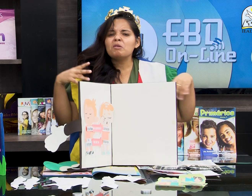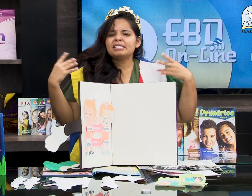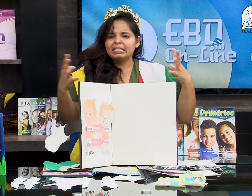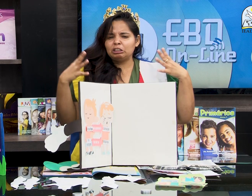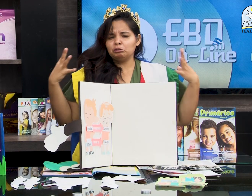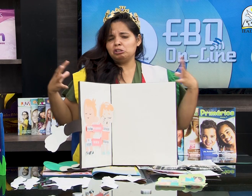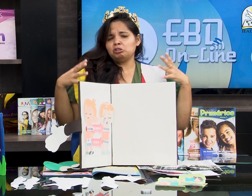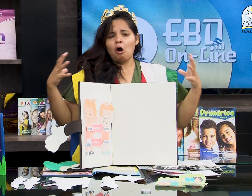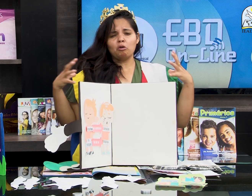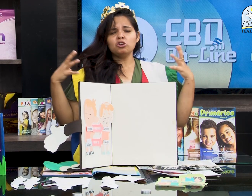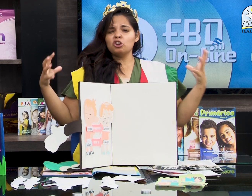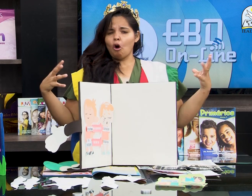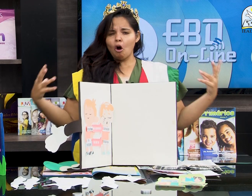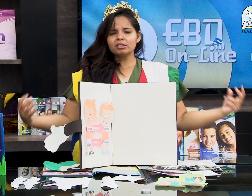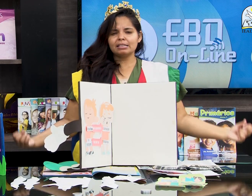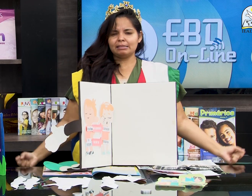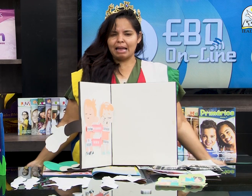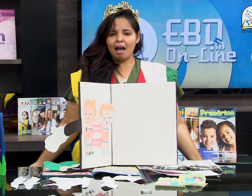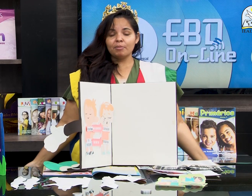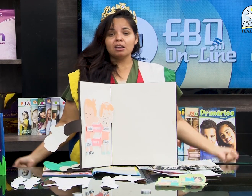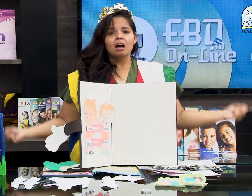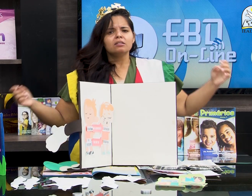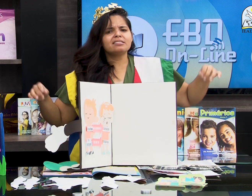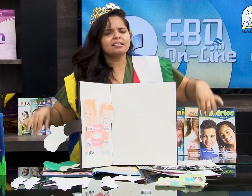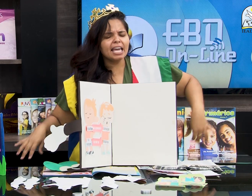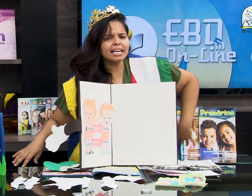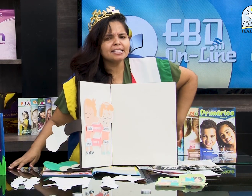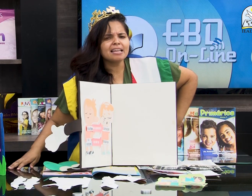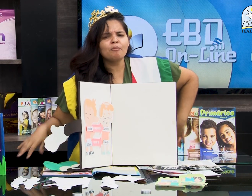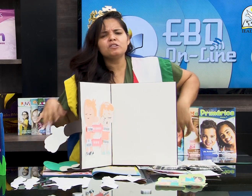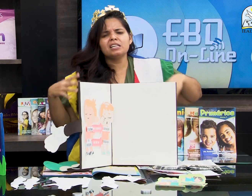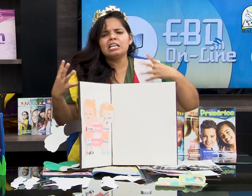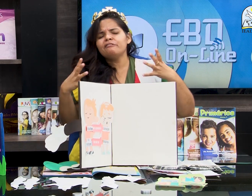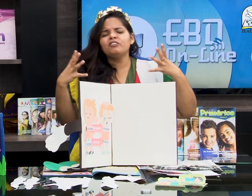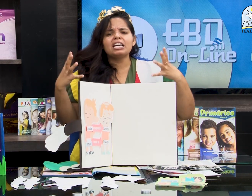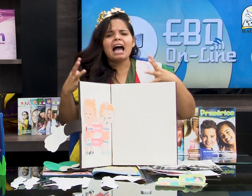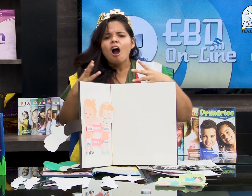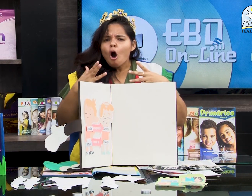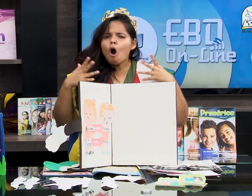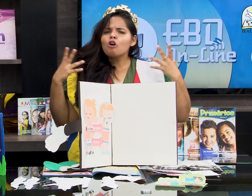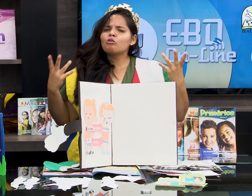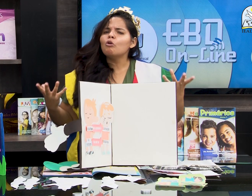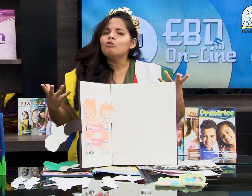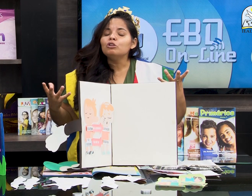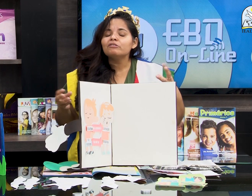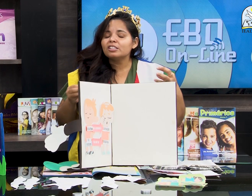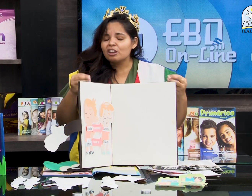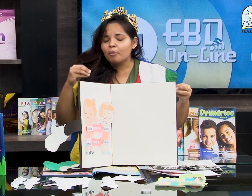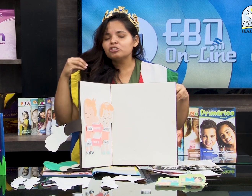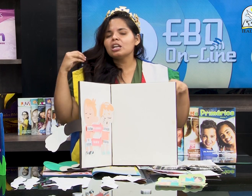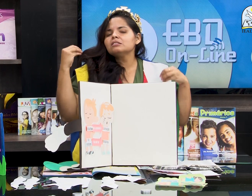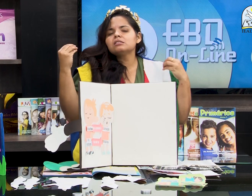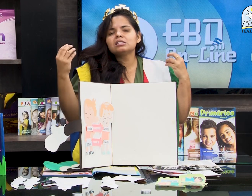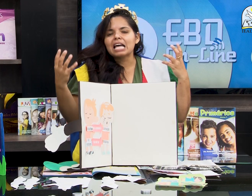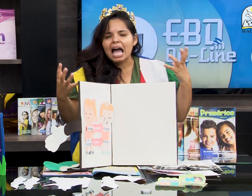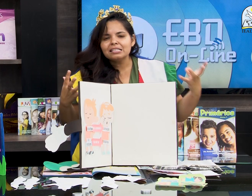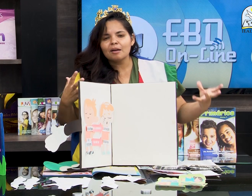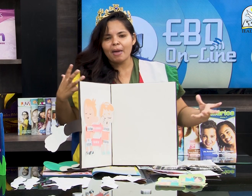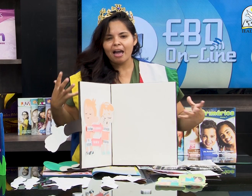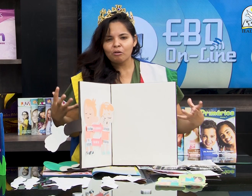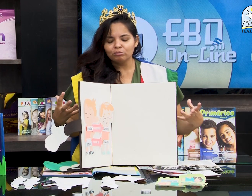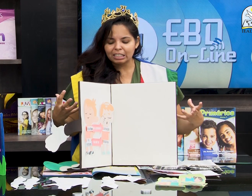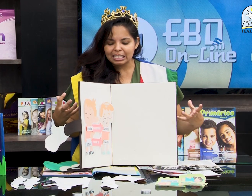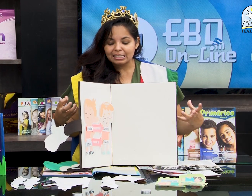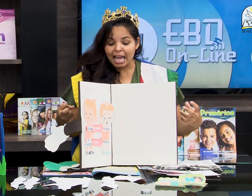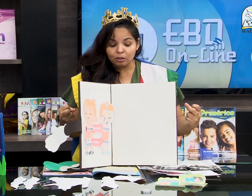cometeu algumas atitudes orgulhosas, sabe? Quem aqui sabe o que significa orgulho? Você já pode lançar